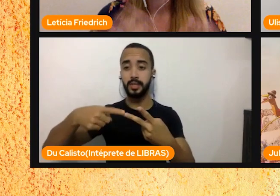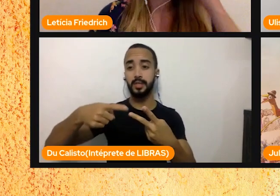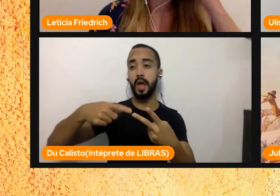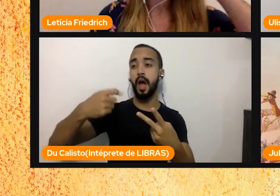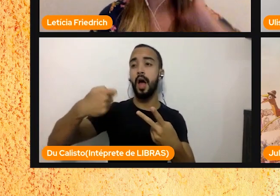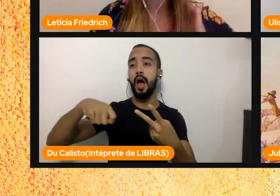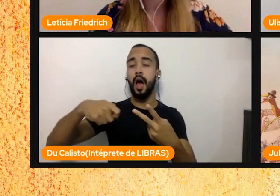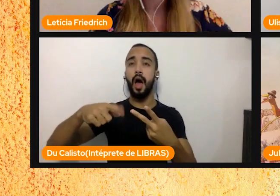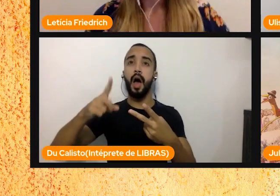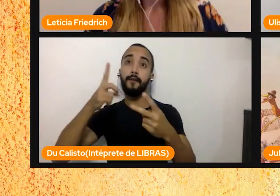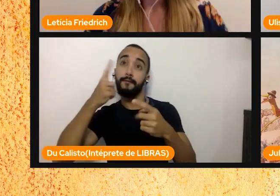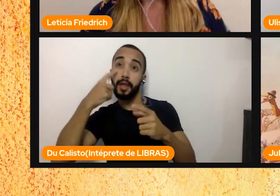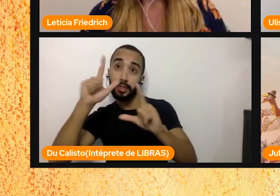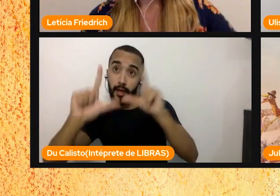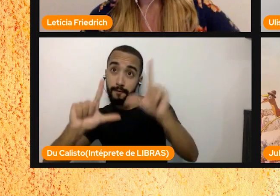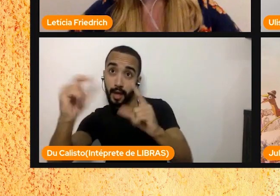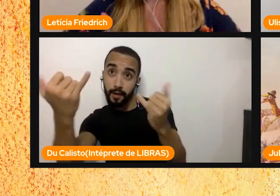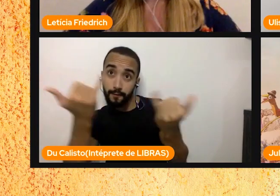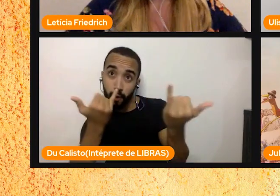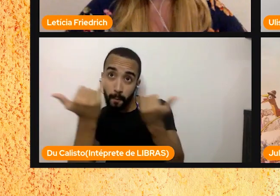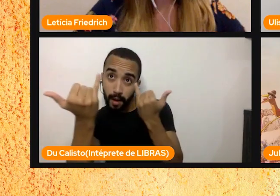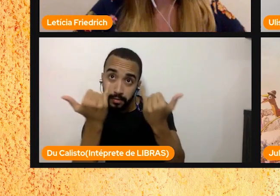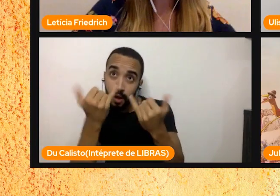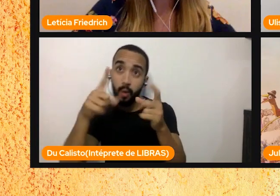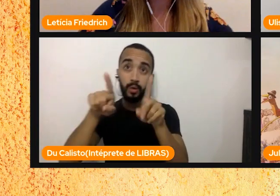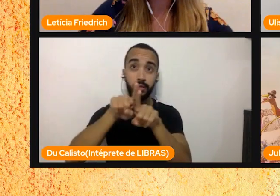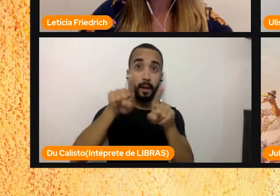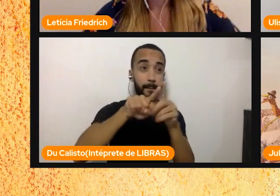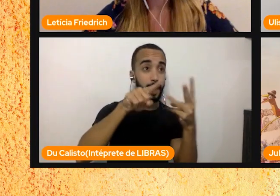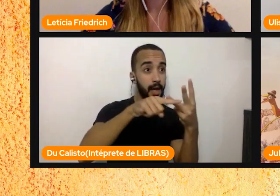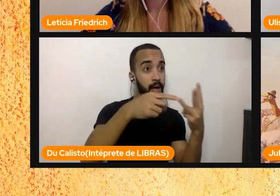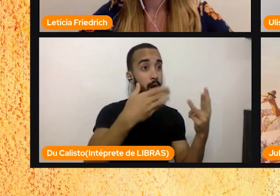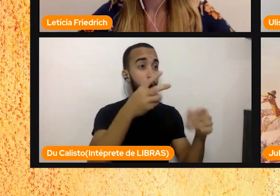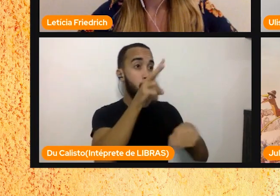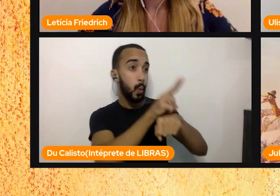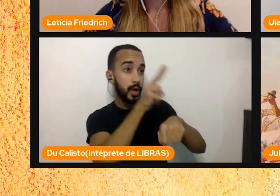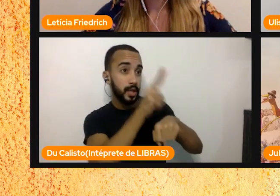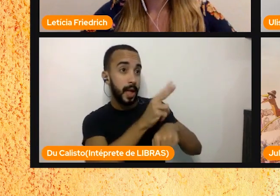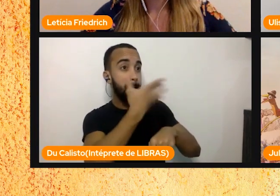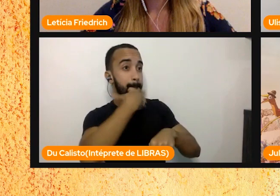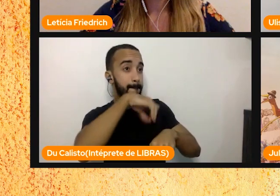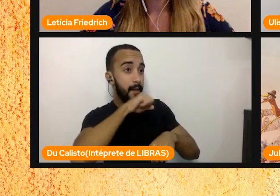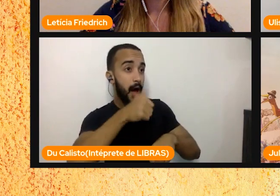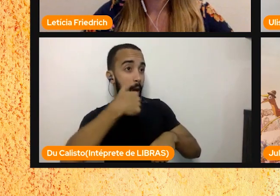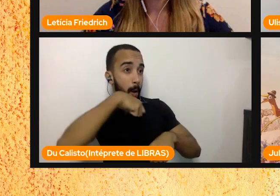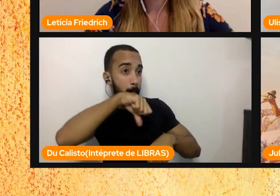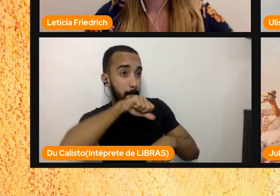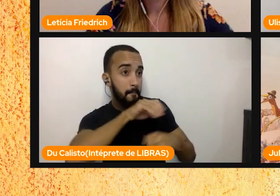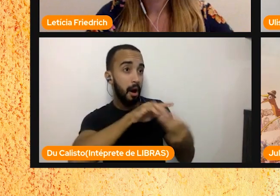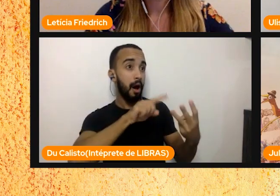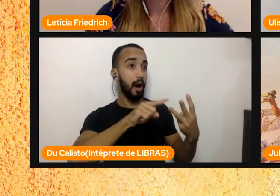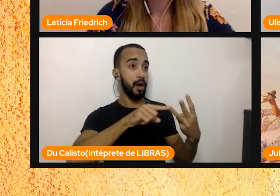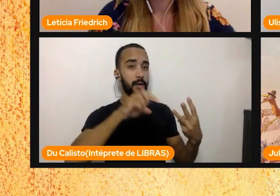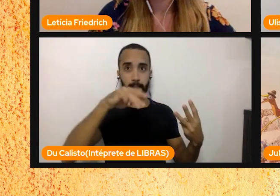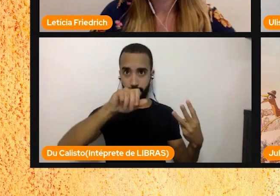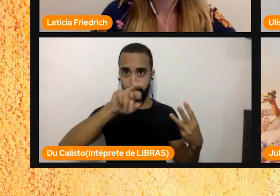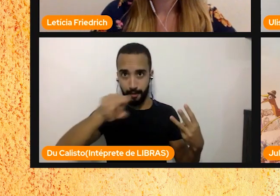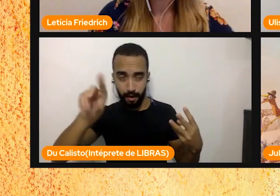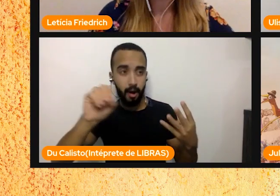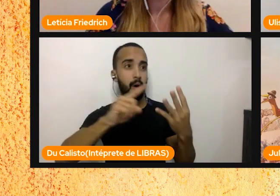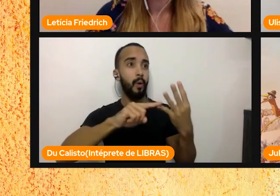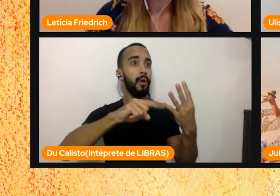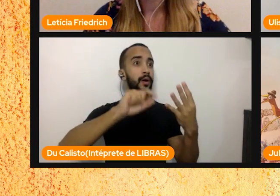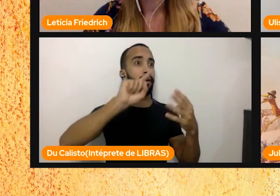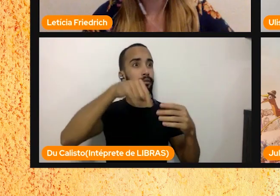precisa se preocupar com isso. Então, assim, foi muito difícil nesse sentido, assim. A gente tinha uma previsão de terminar a animação no final do